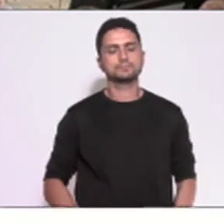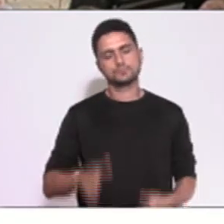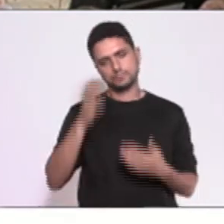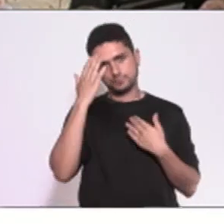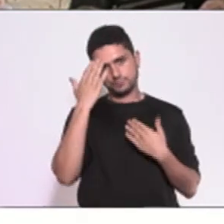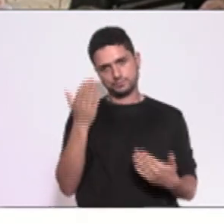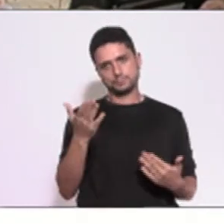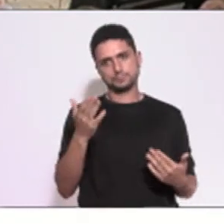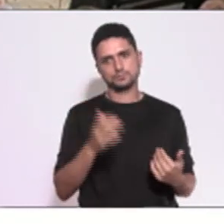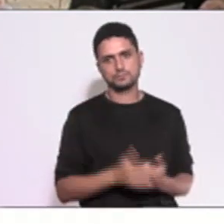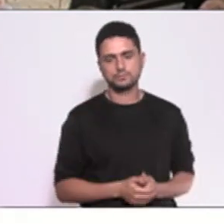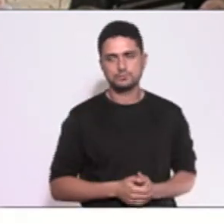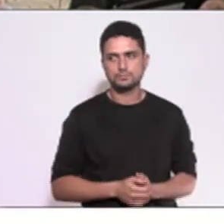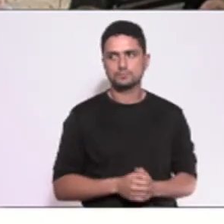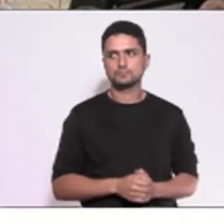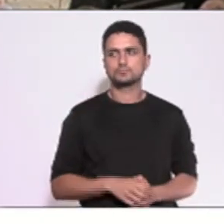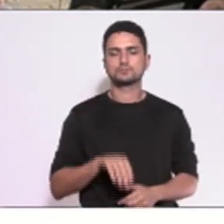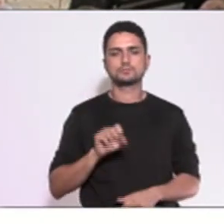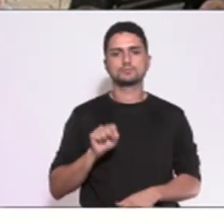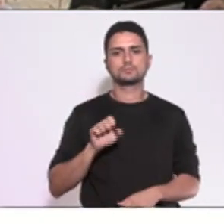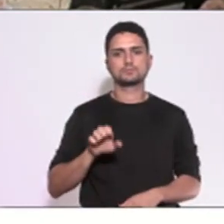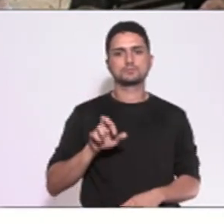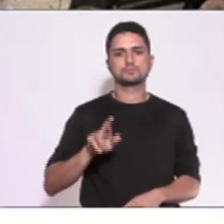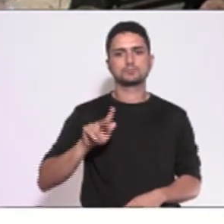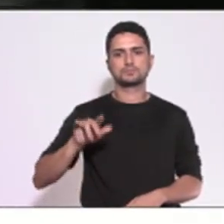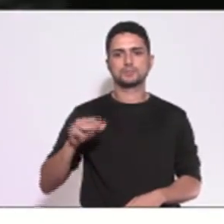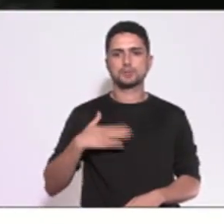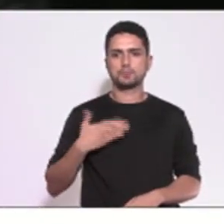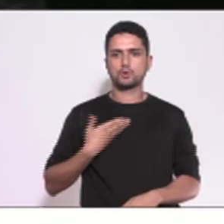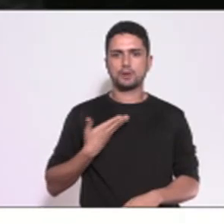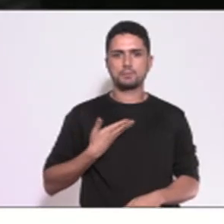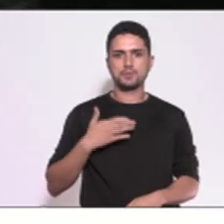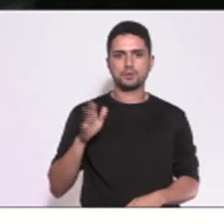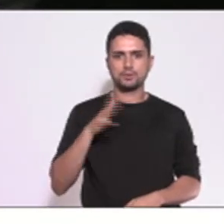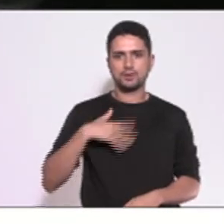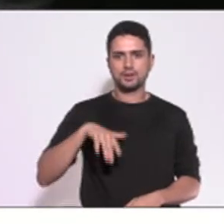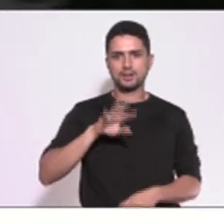Obrigado, Sérgio, meu colega da área de TI.